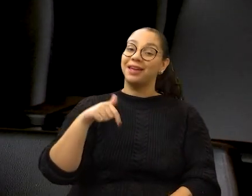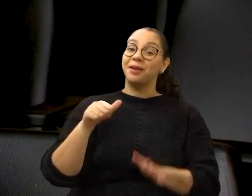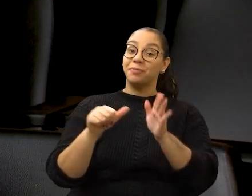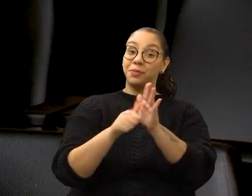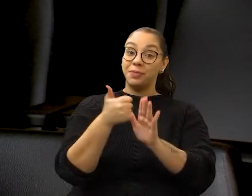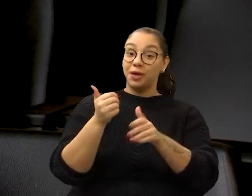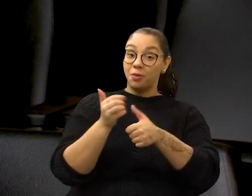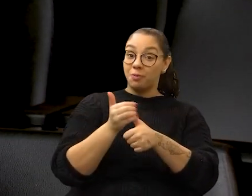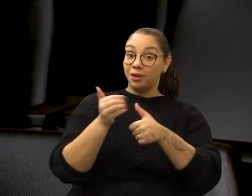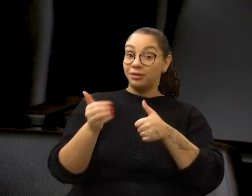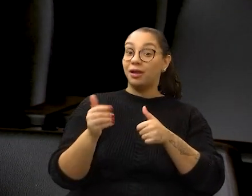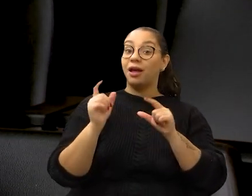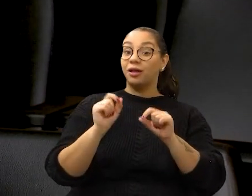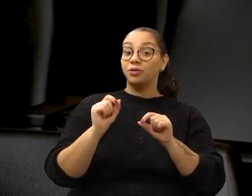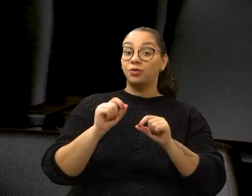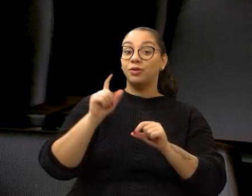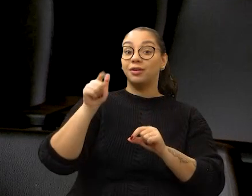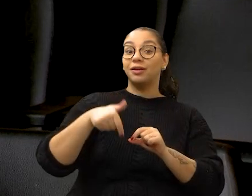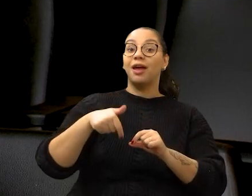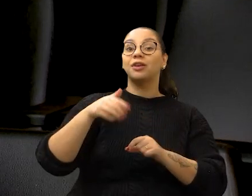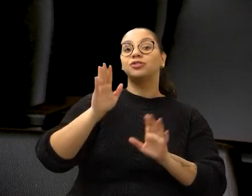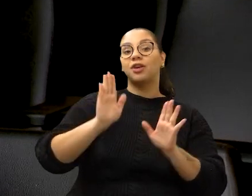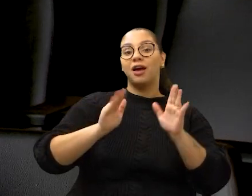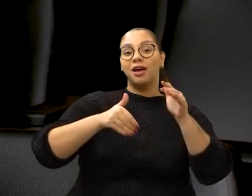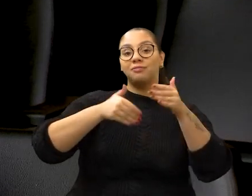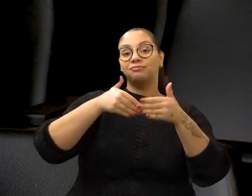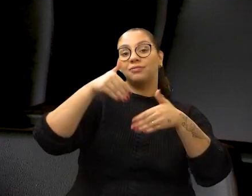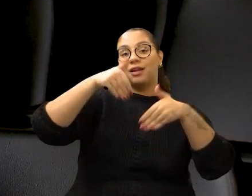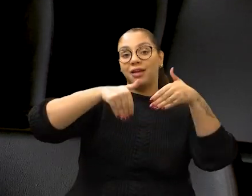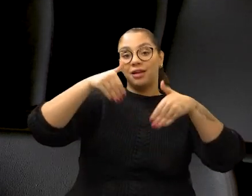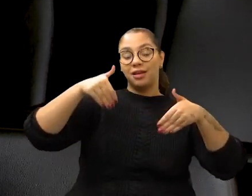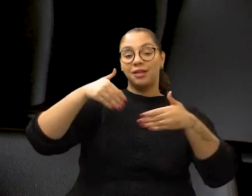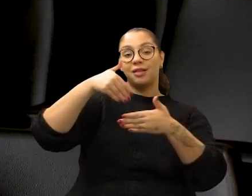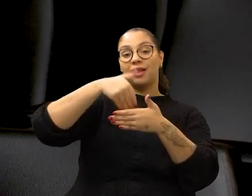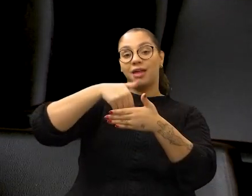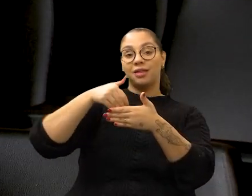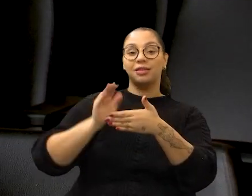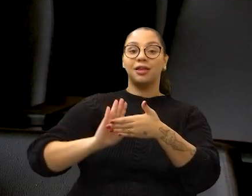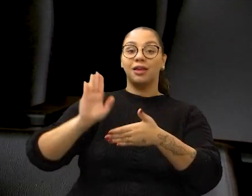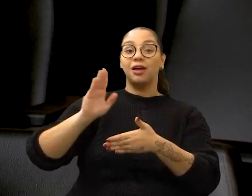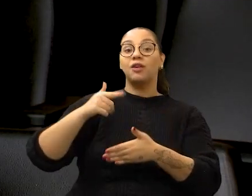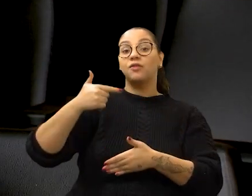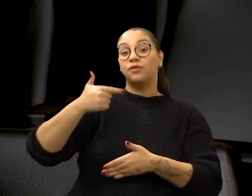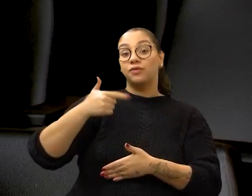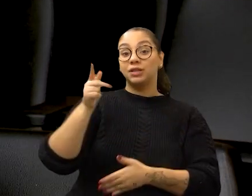primeiro mandato foi eleita como vice-presidente da Câmara para o biênio